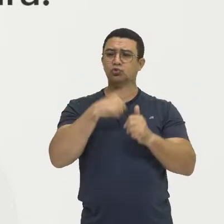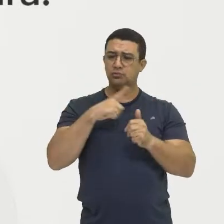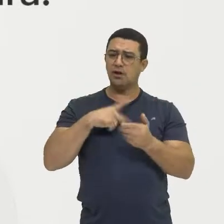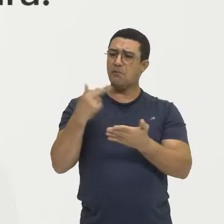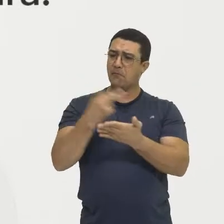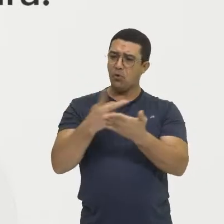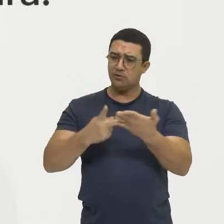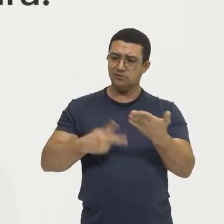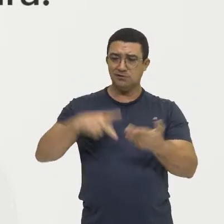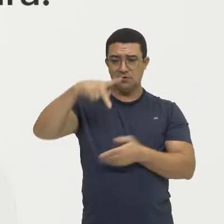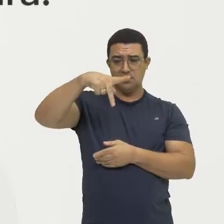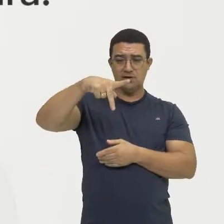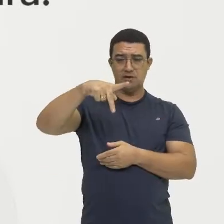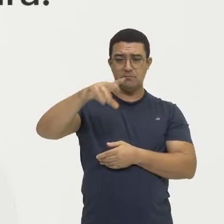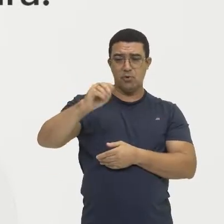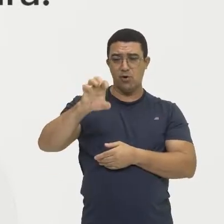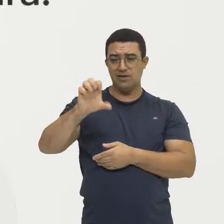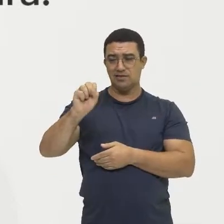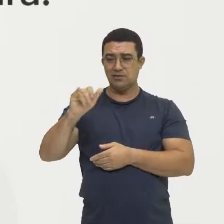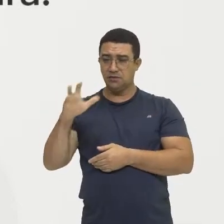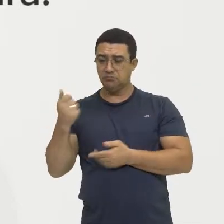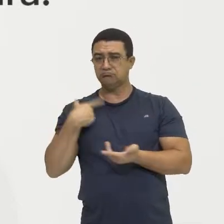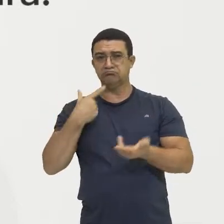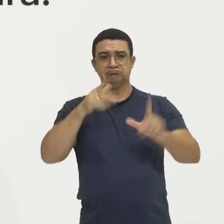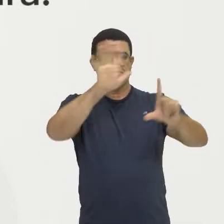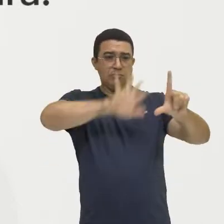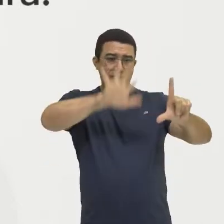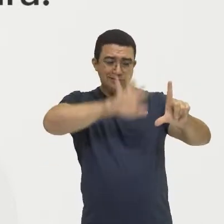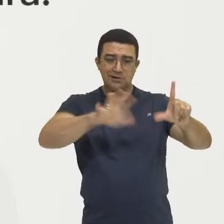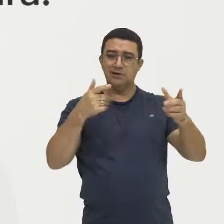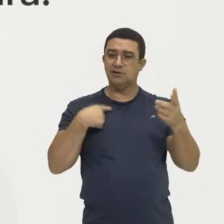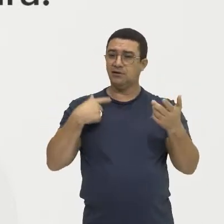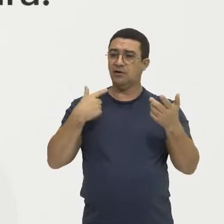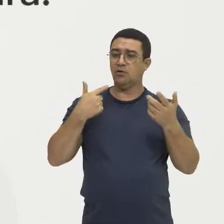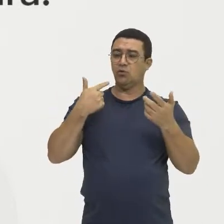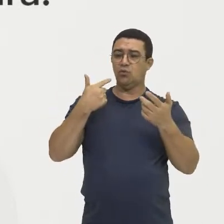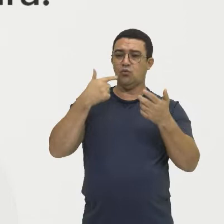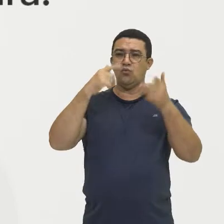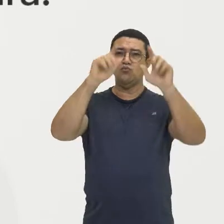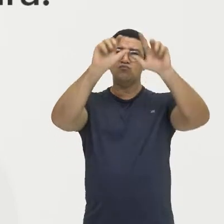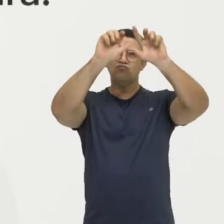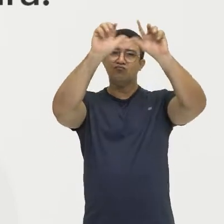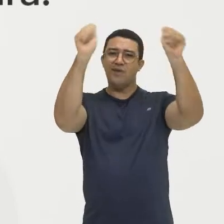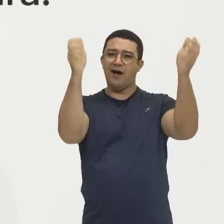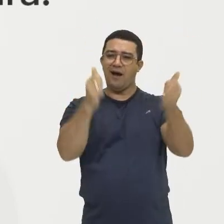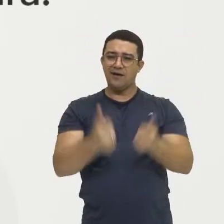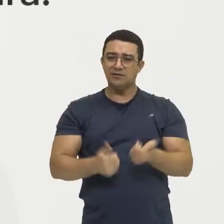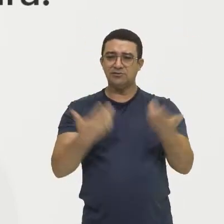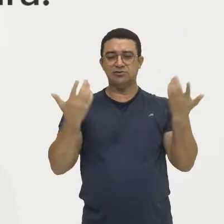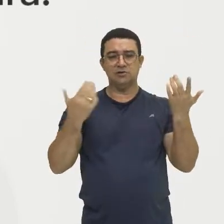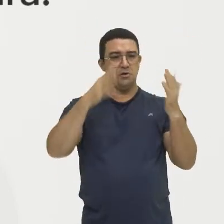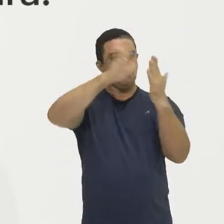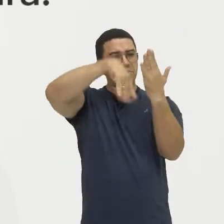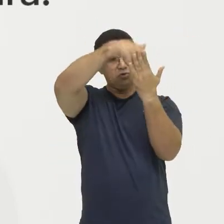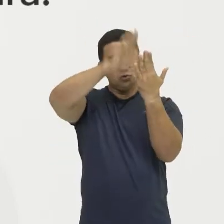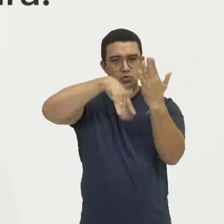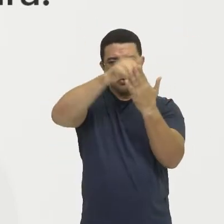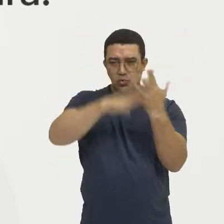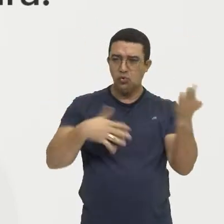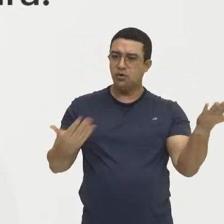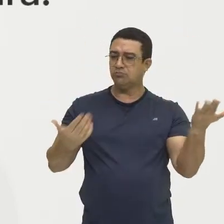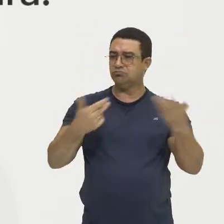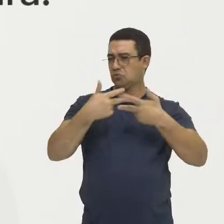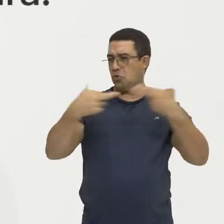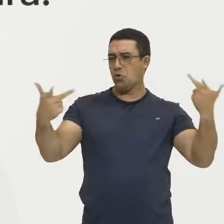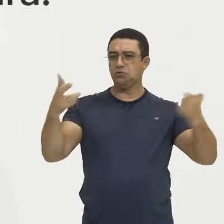tudo. Em uma paisagem, em uma obra de arte, em artes plásticas, em uma situação